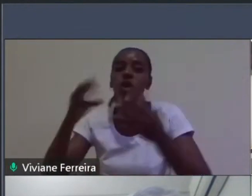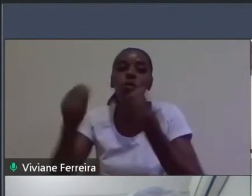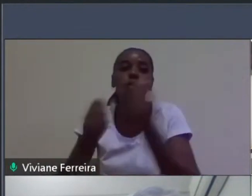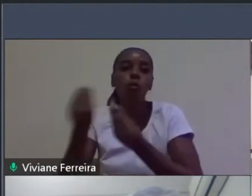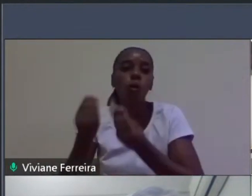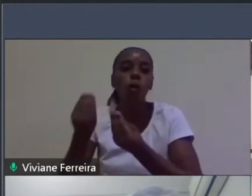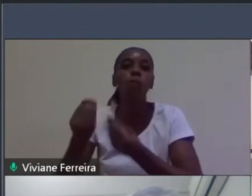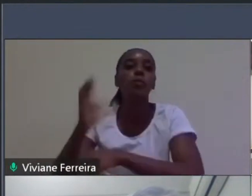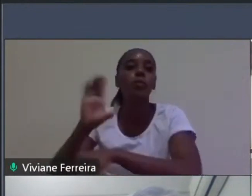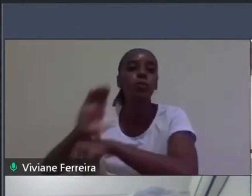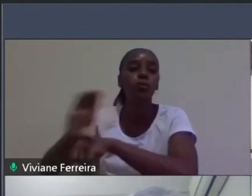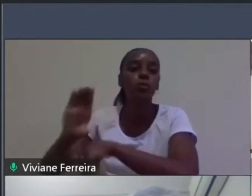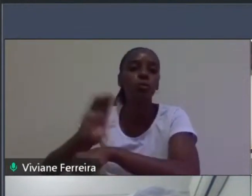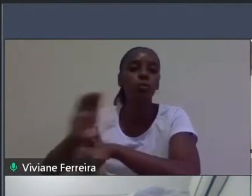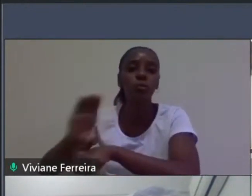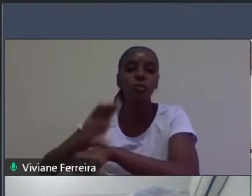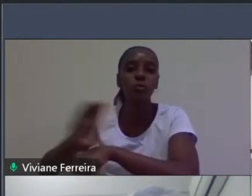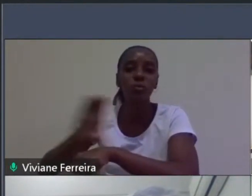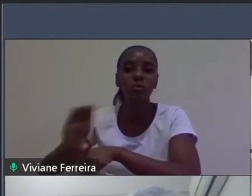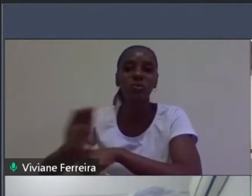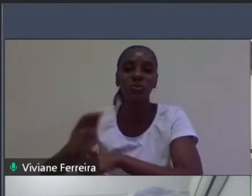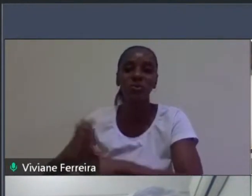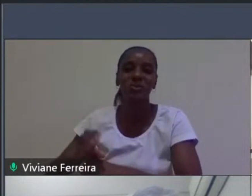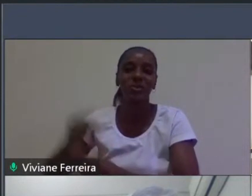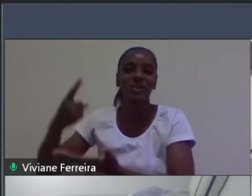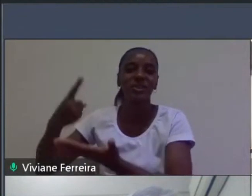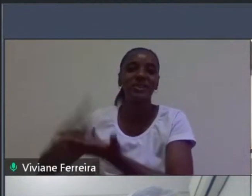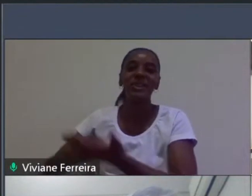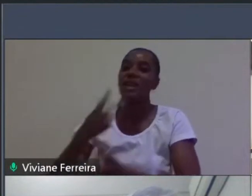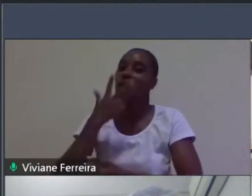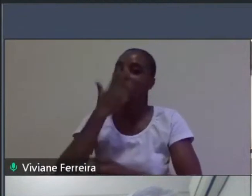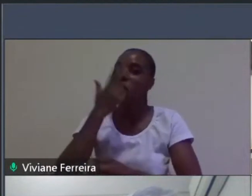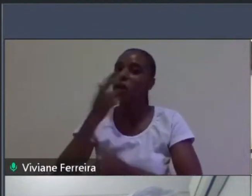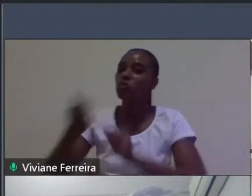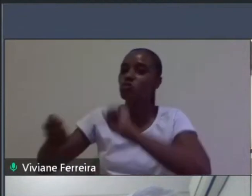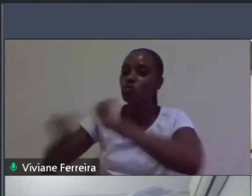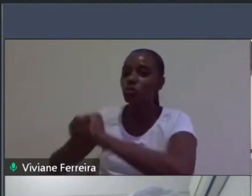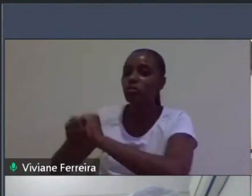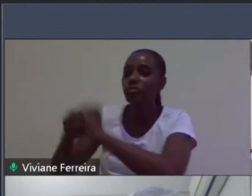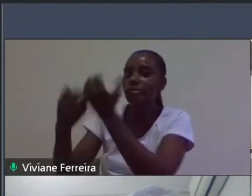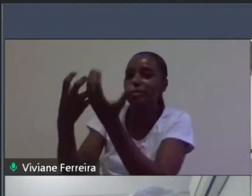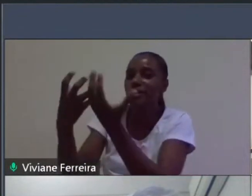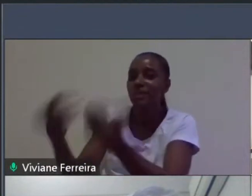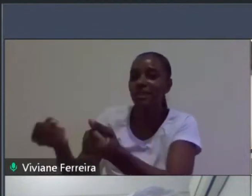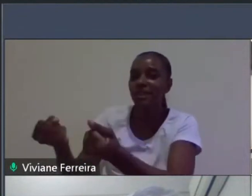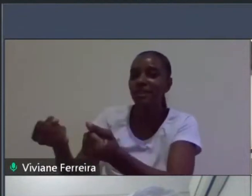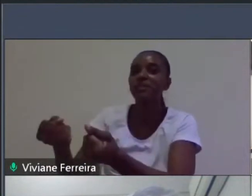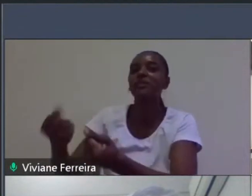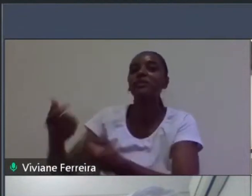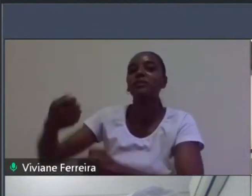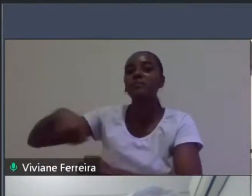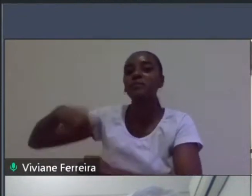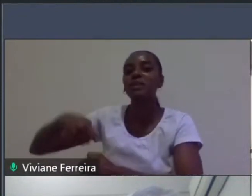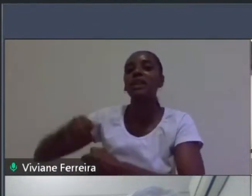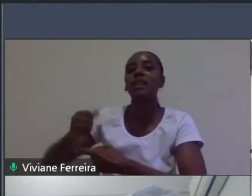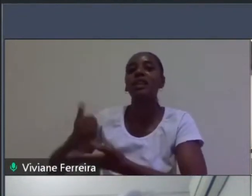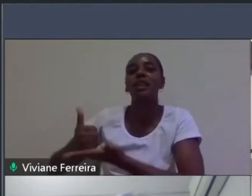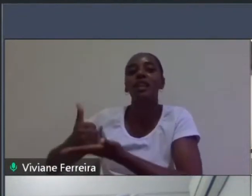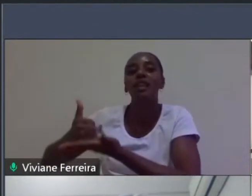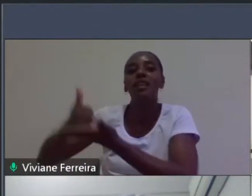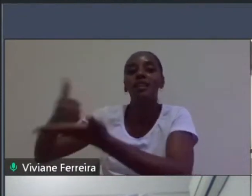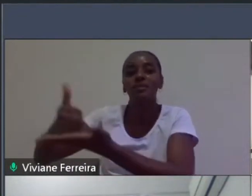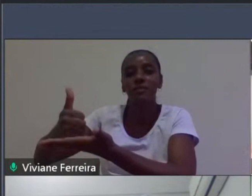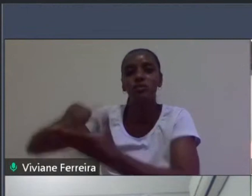Rodolfo. E eu acho que você está junto. Nós vamos fazer isso e nós vamos levar isso para o mundo